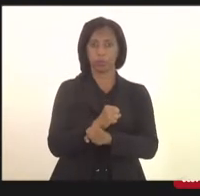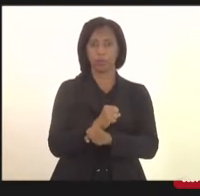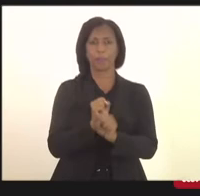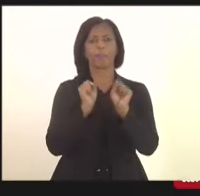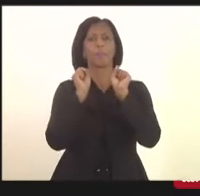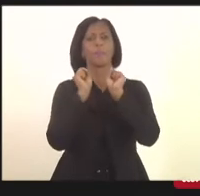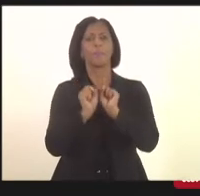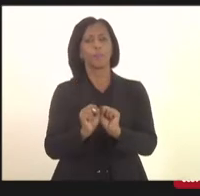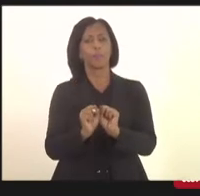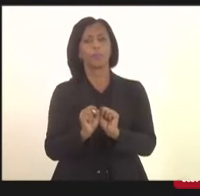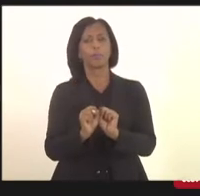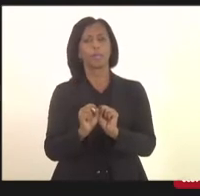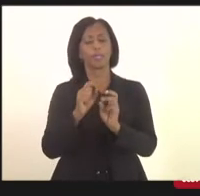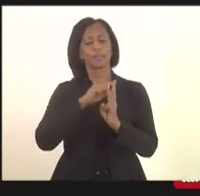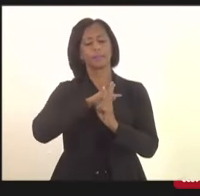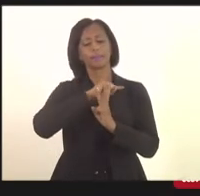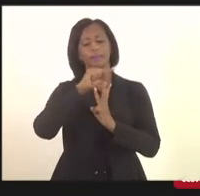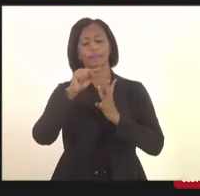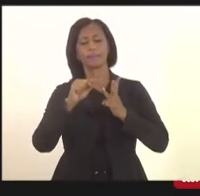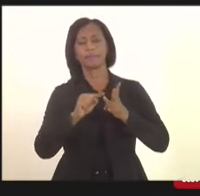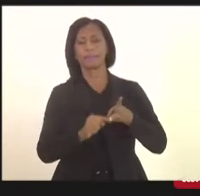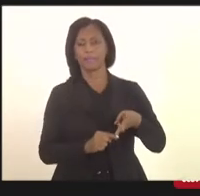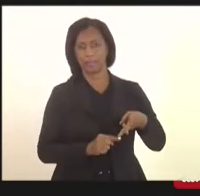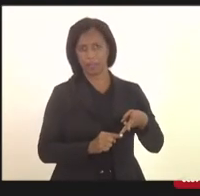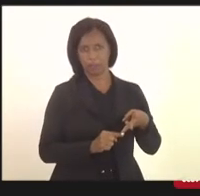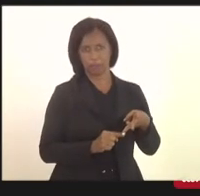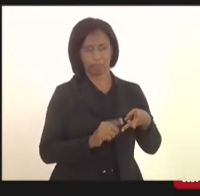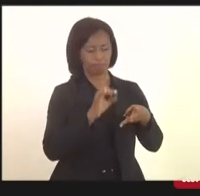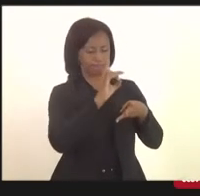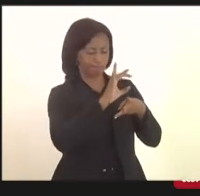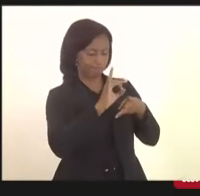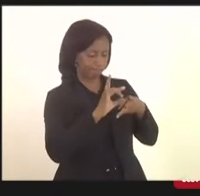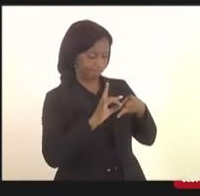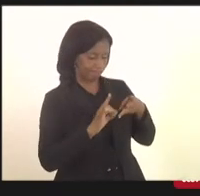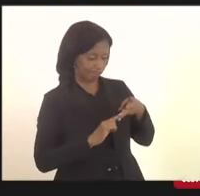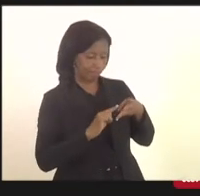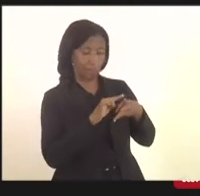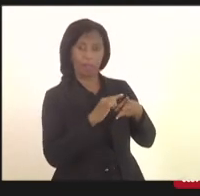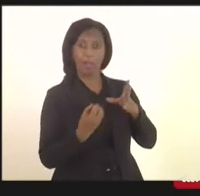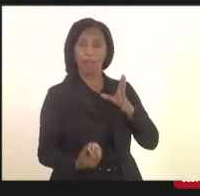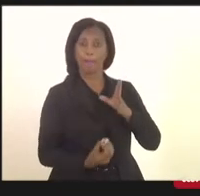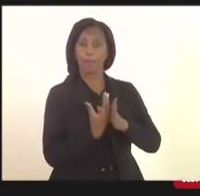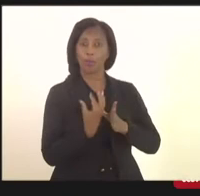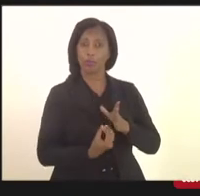pudesse abranger três quesitos: a produção,